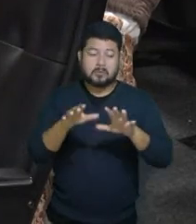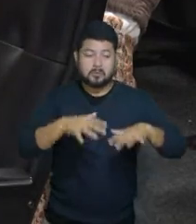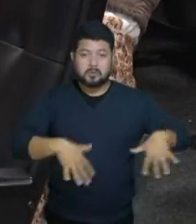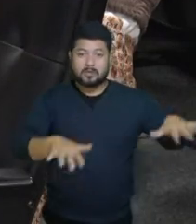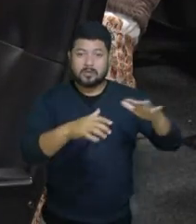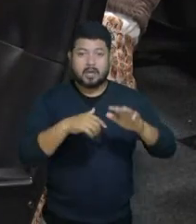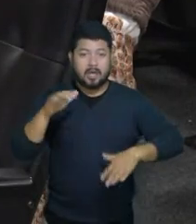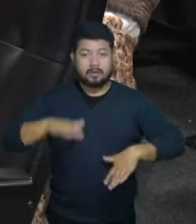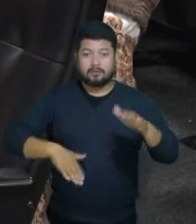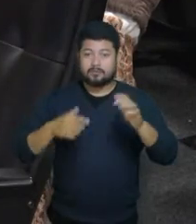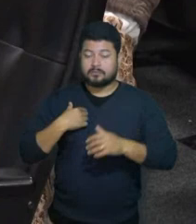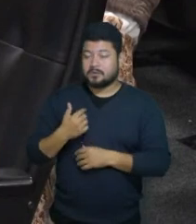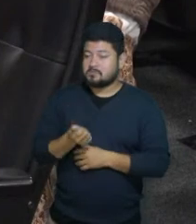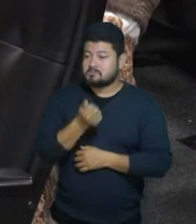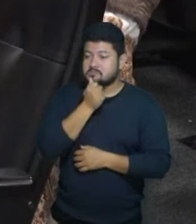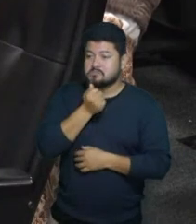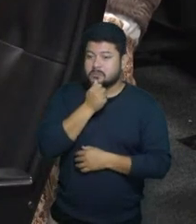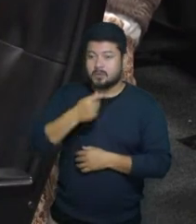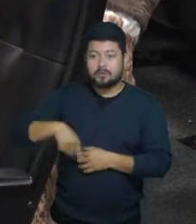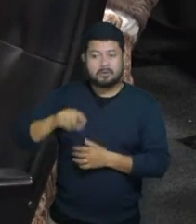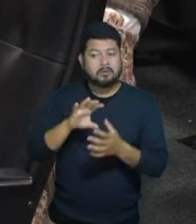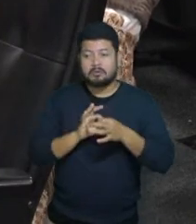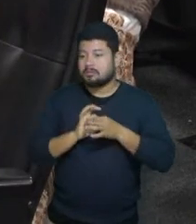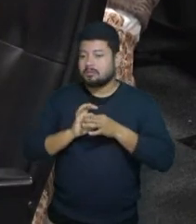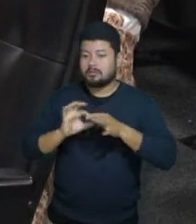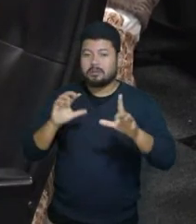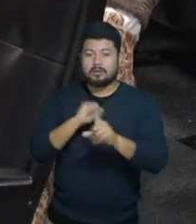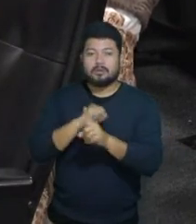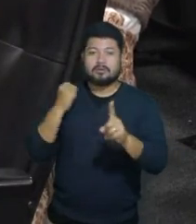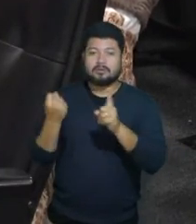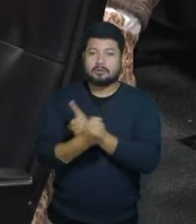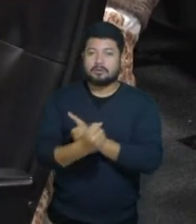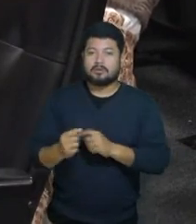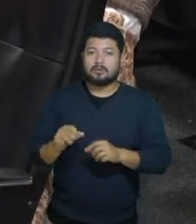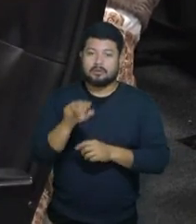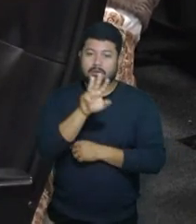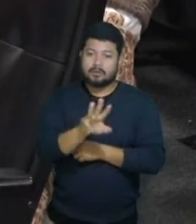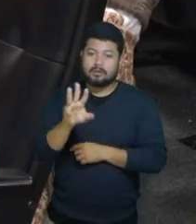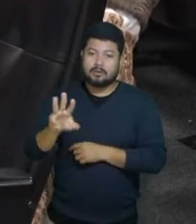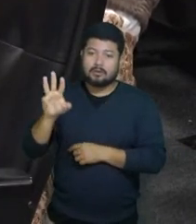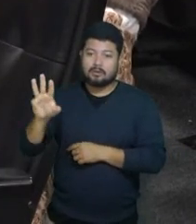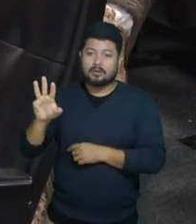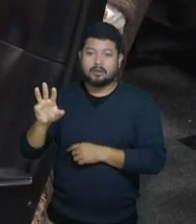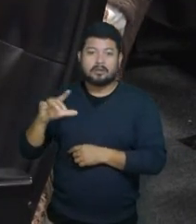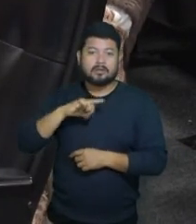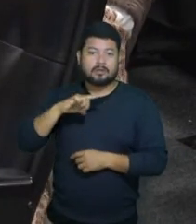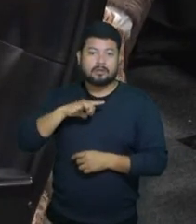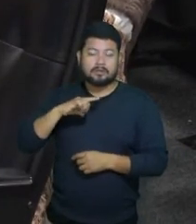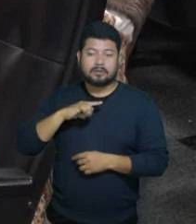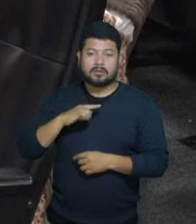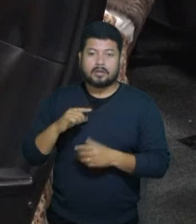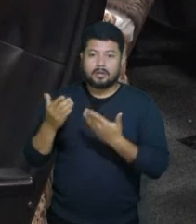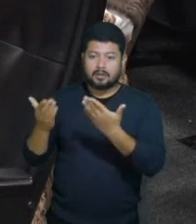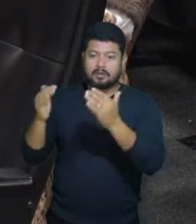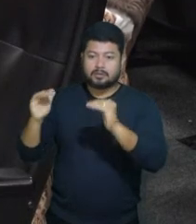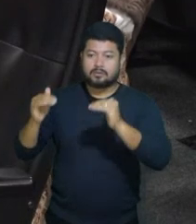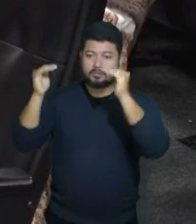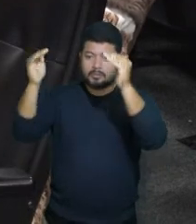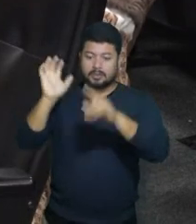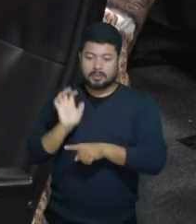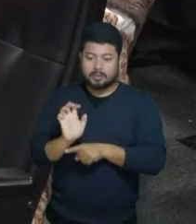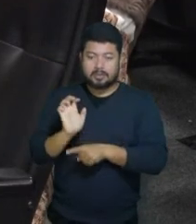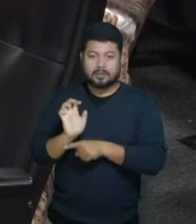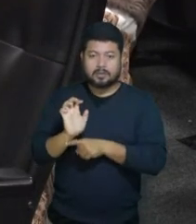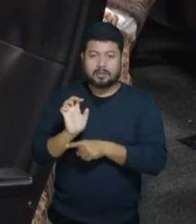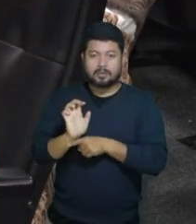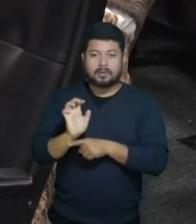vezes as pessoas não sabem, mas a gente está à disposição da sociedade. No site tem o endereço aqui da Superintendência Estadual, nosso